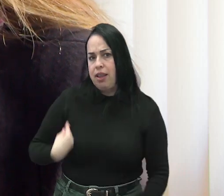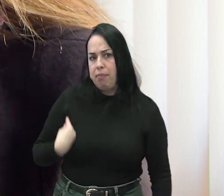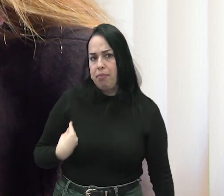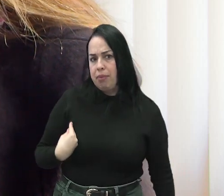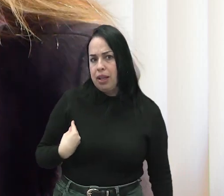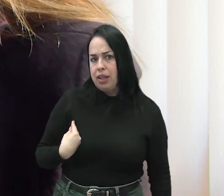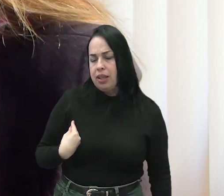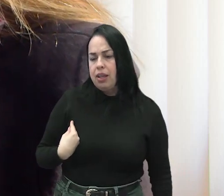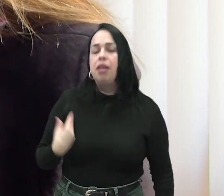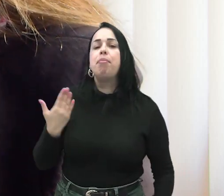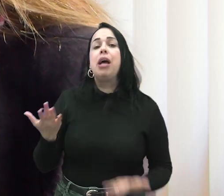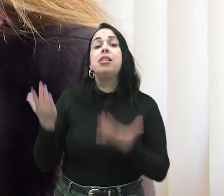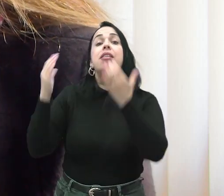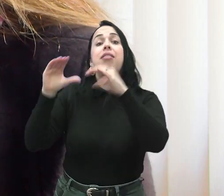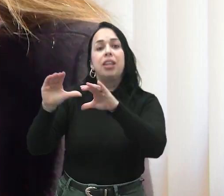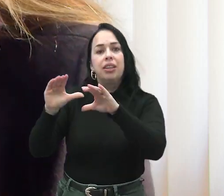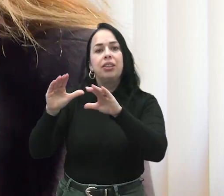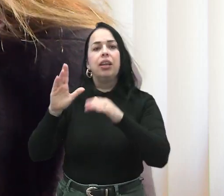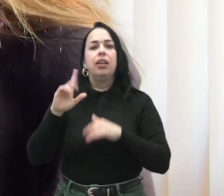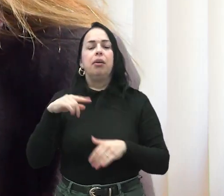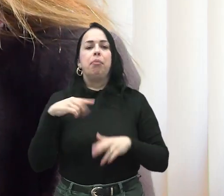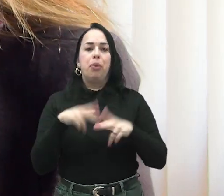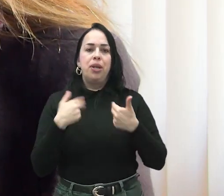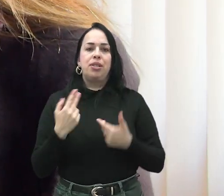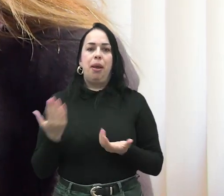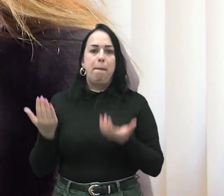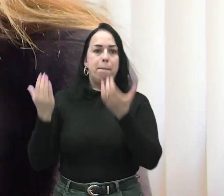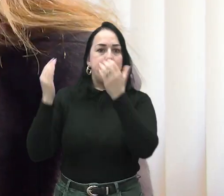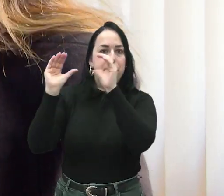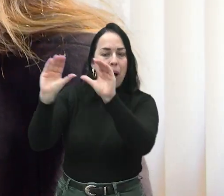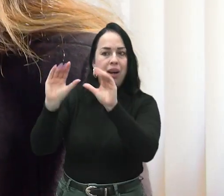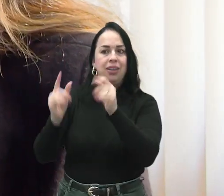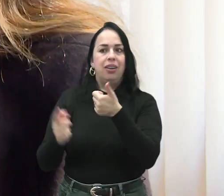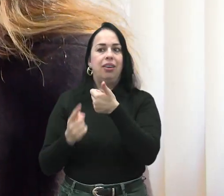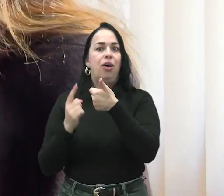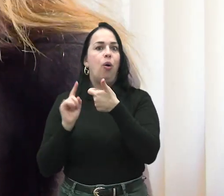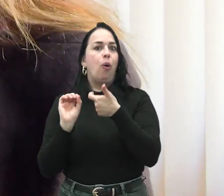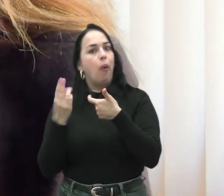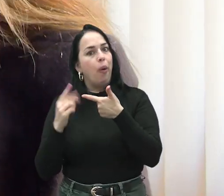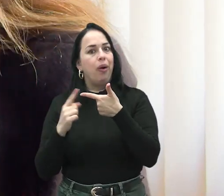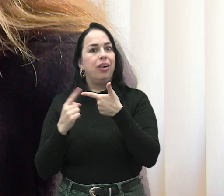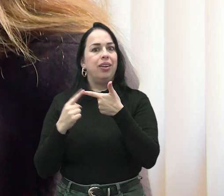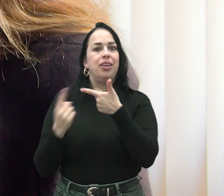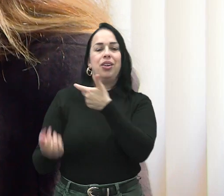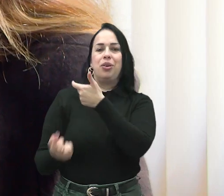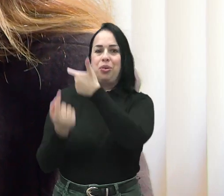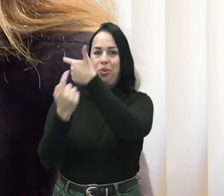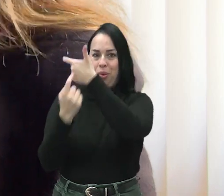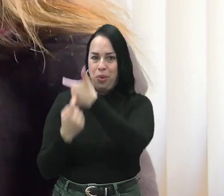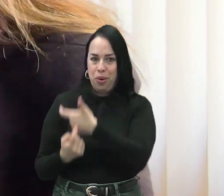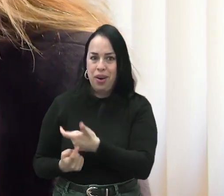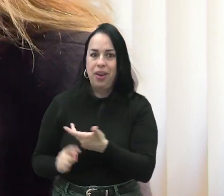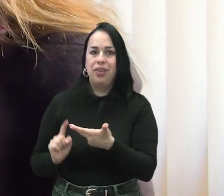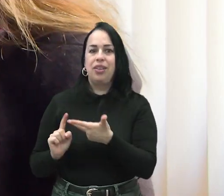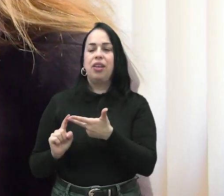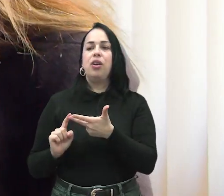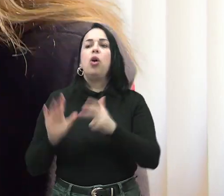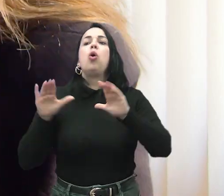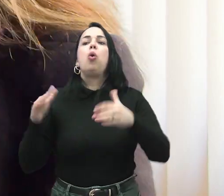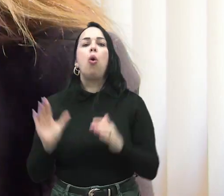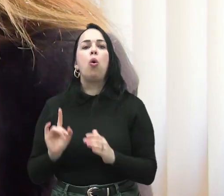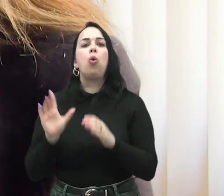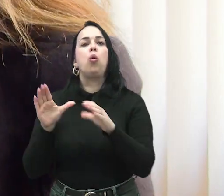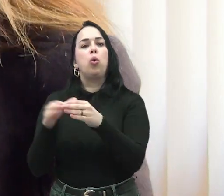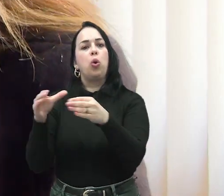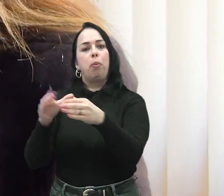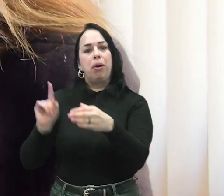cotidiano. Então, o que a gente posta, o que a gente curte, o que a gente defende, o